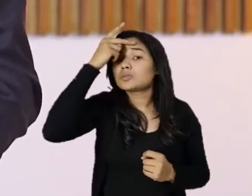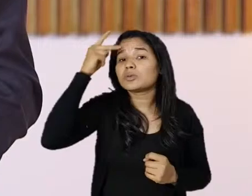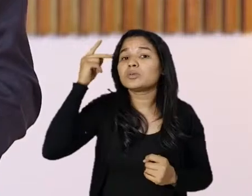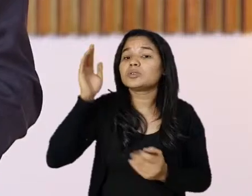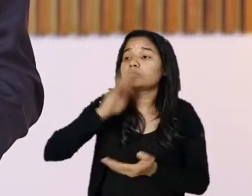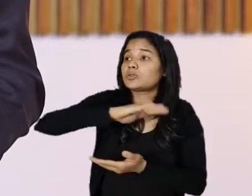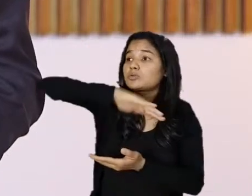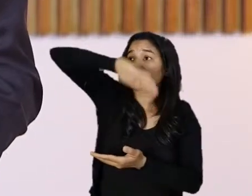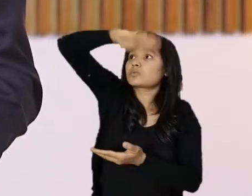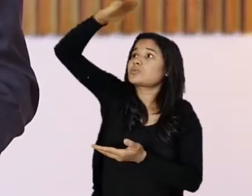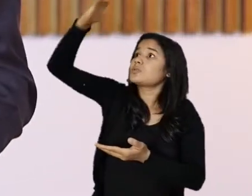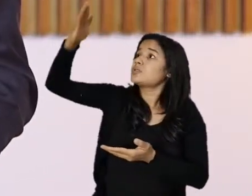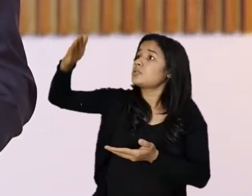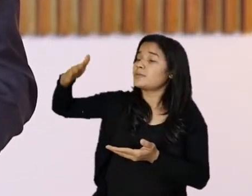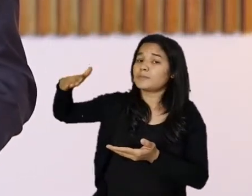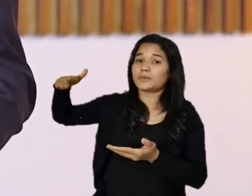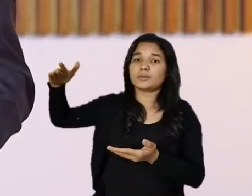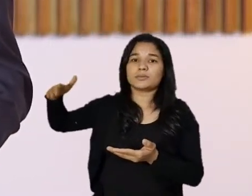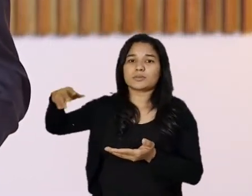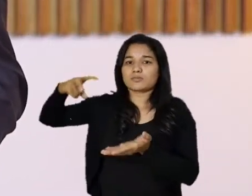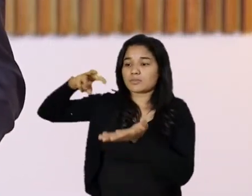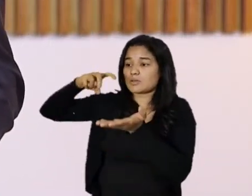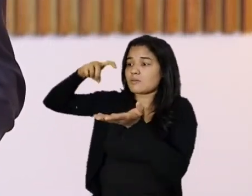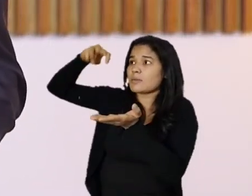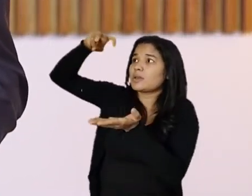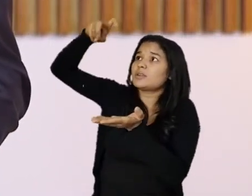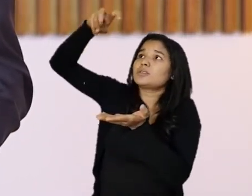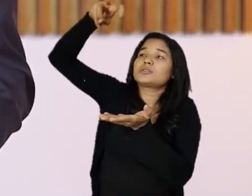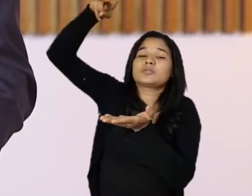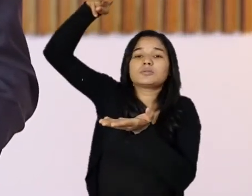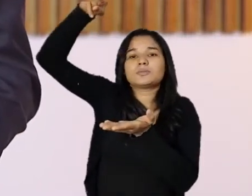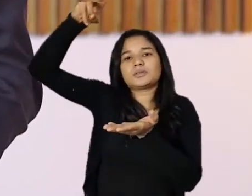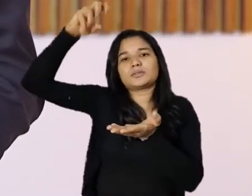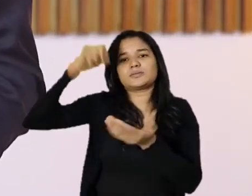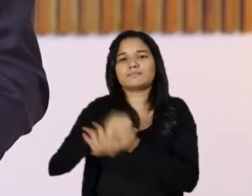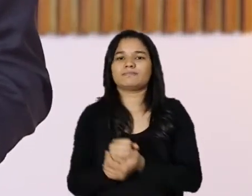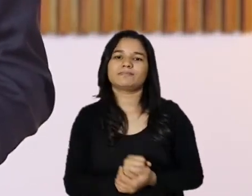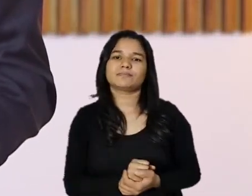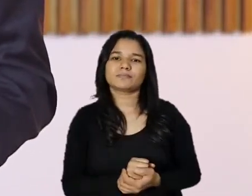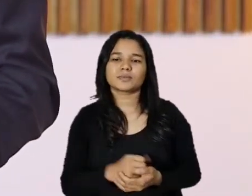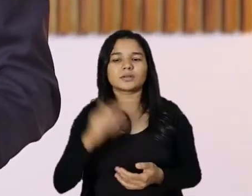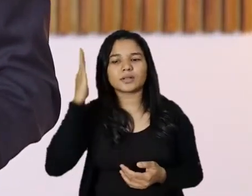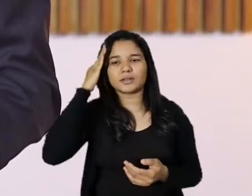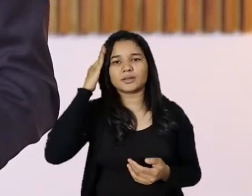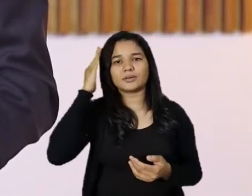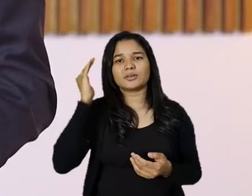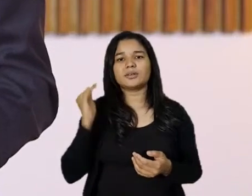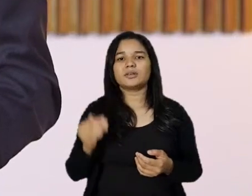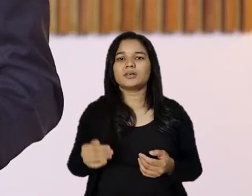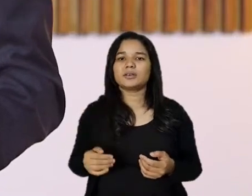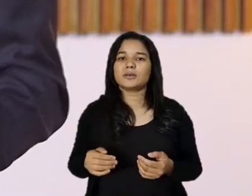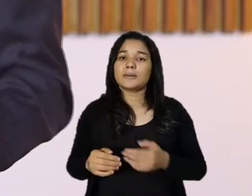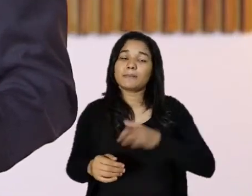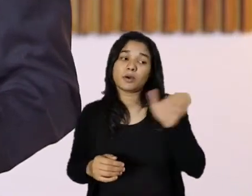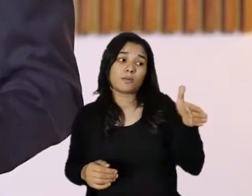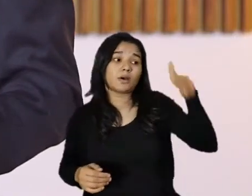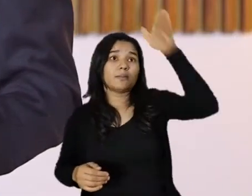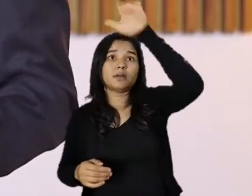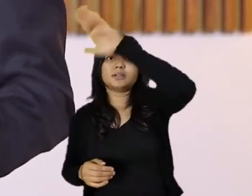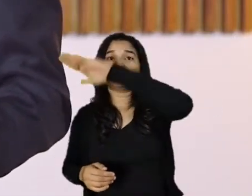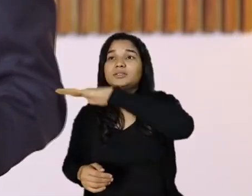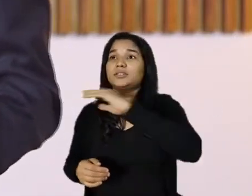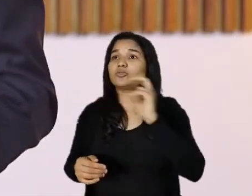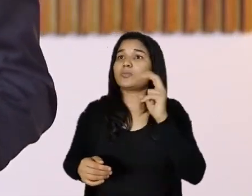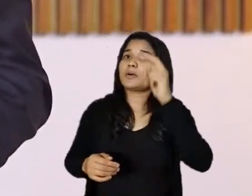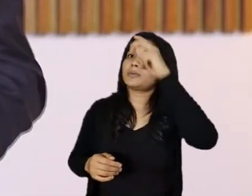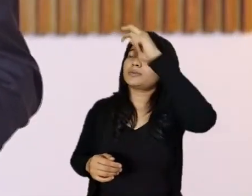época, não eram tantas, né, com o dilúvio que trouxe grandes montanhas como nós temos hoje, mas subiam os lugares mais altos, subiam as